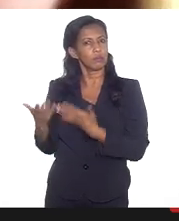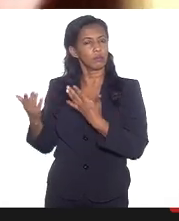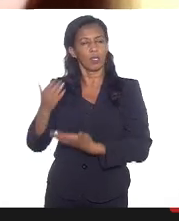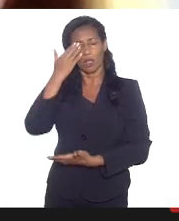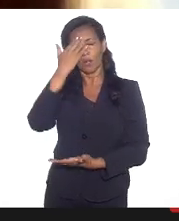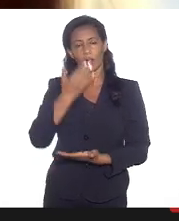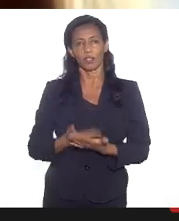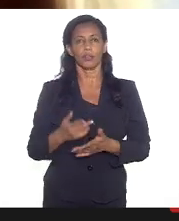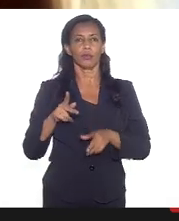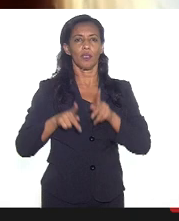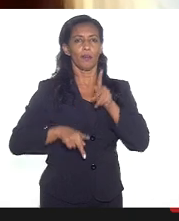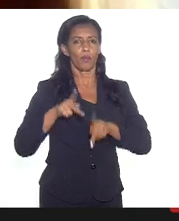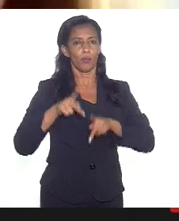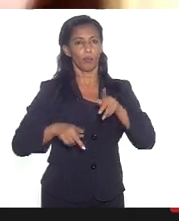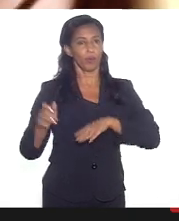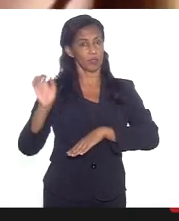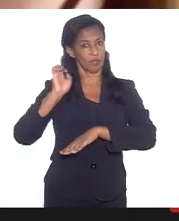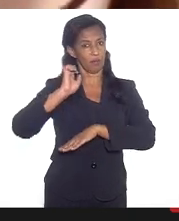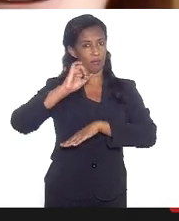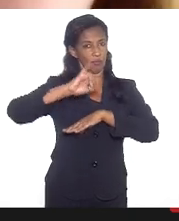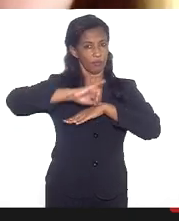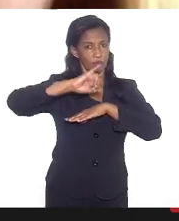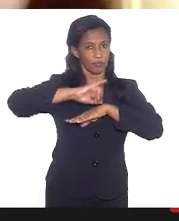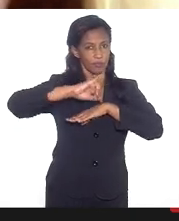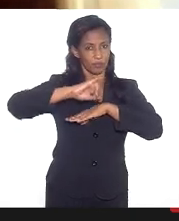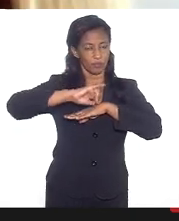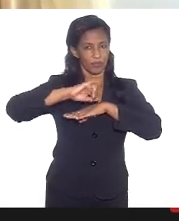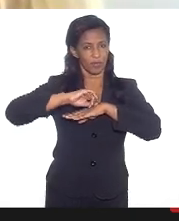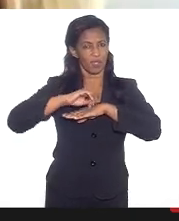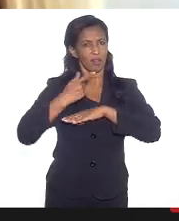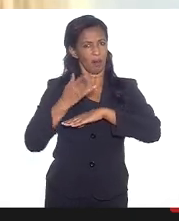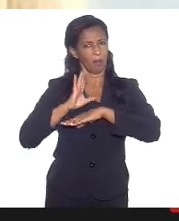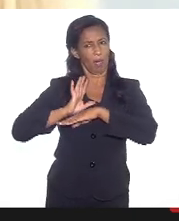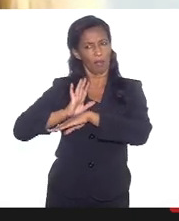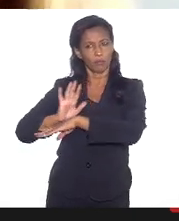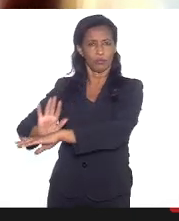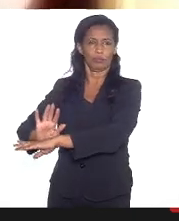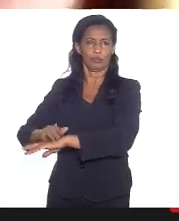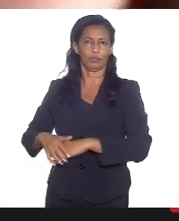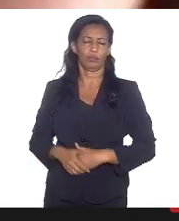que a população fluminense seria bastante beneficiada.